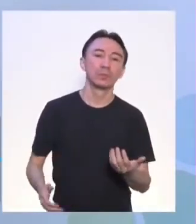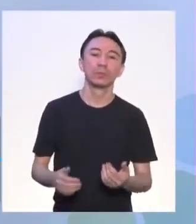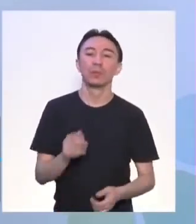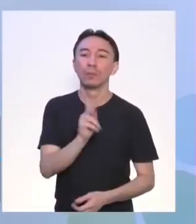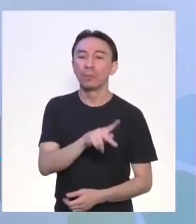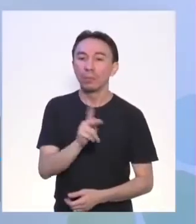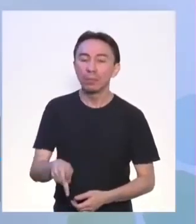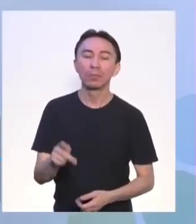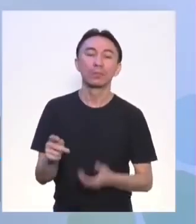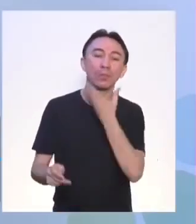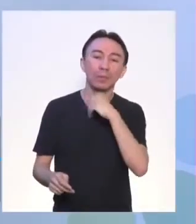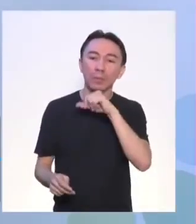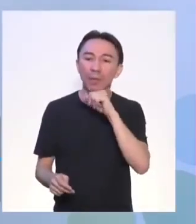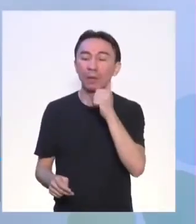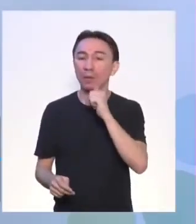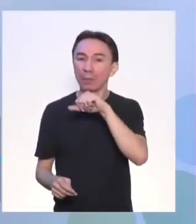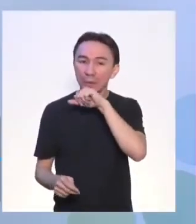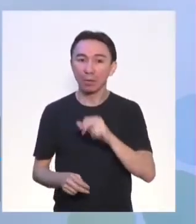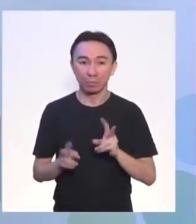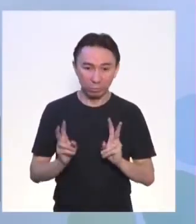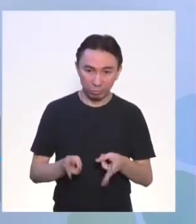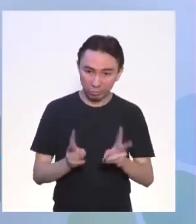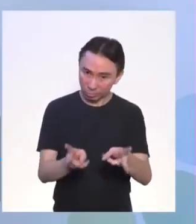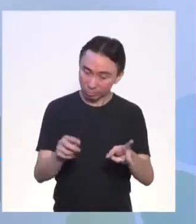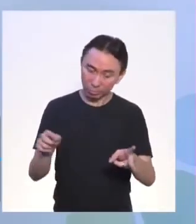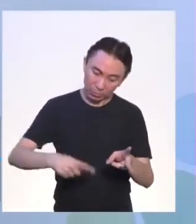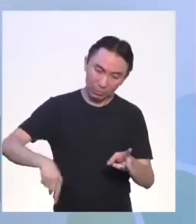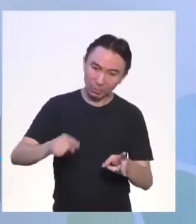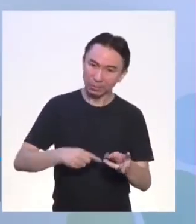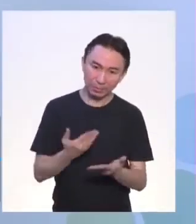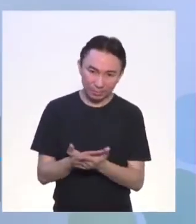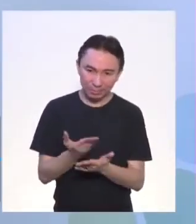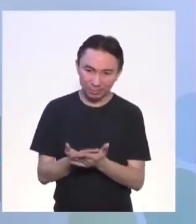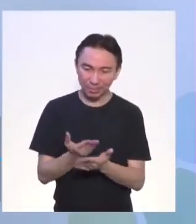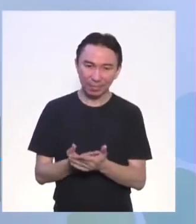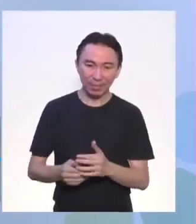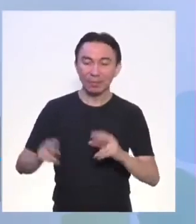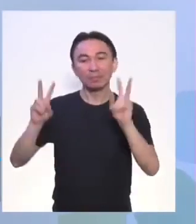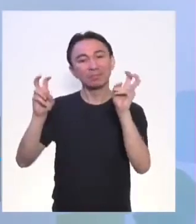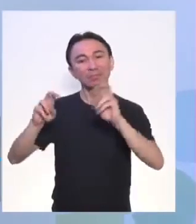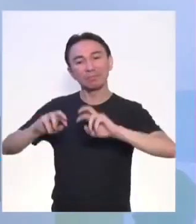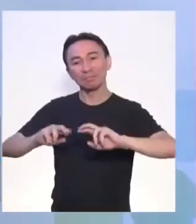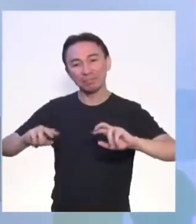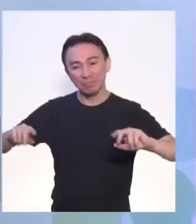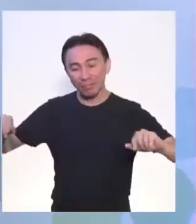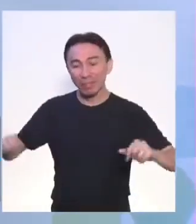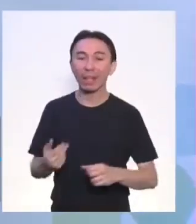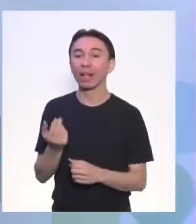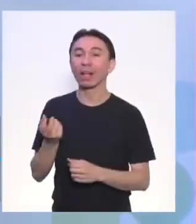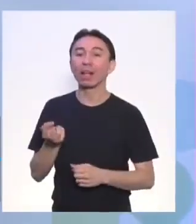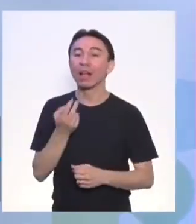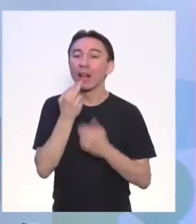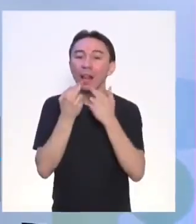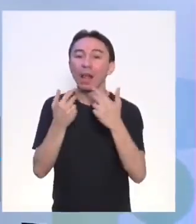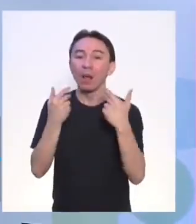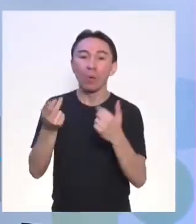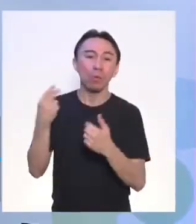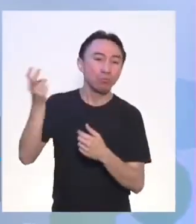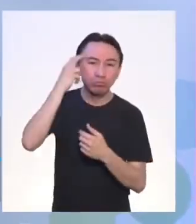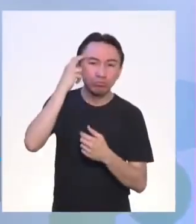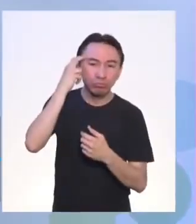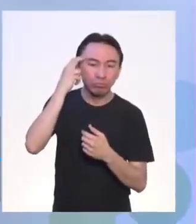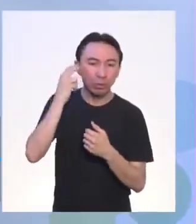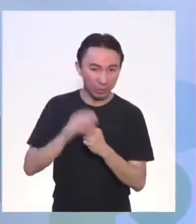nossa aula falando sobre a variedade da nossa língua, né? A nossa cultura, tá bom? Os objetivos da aula de